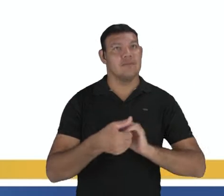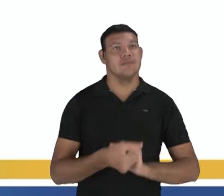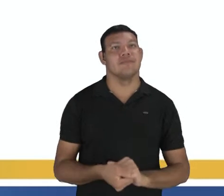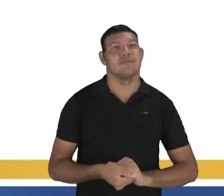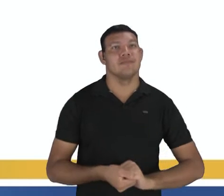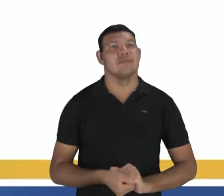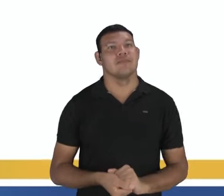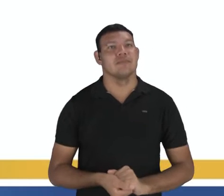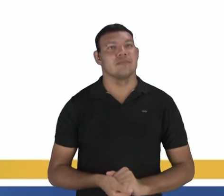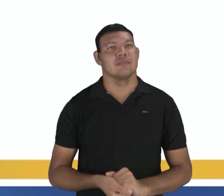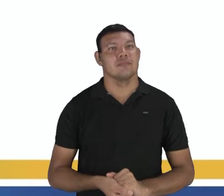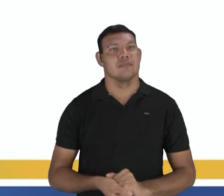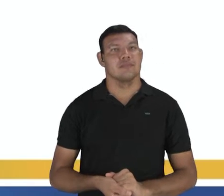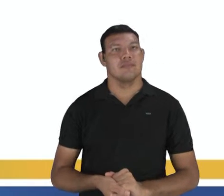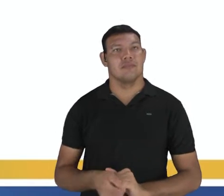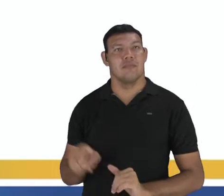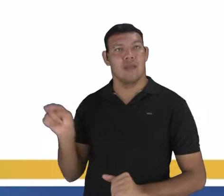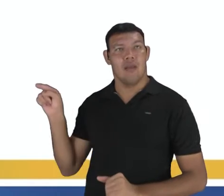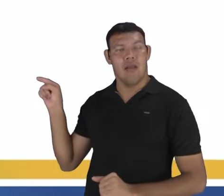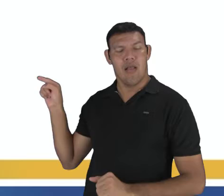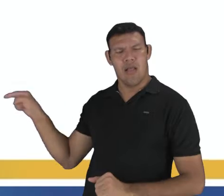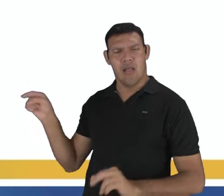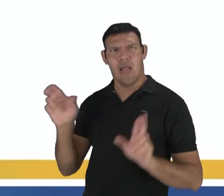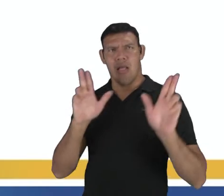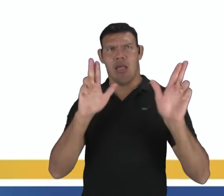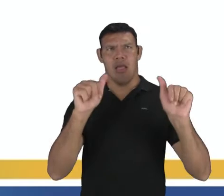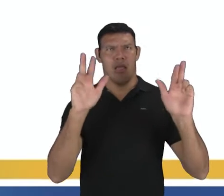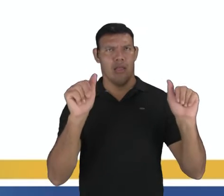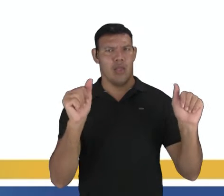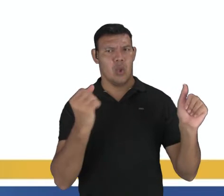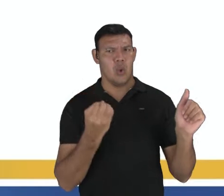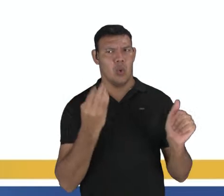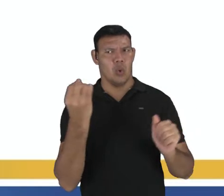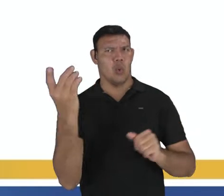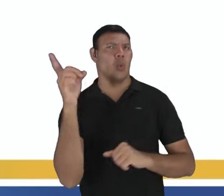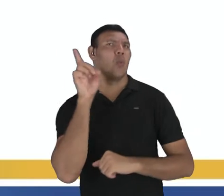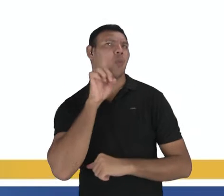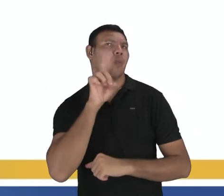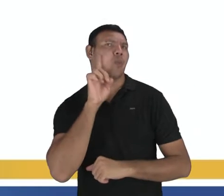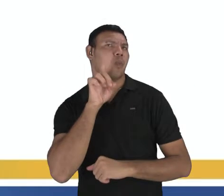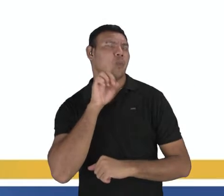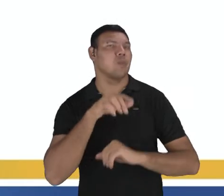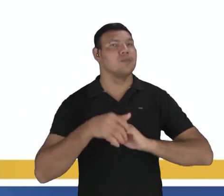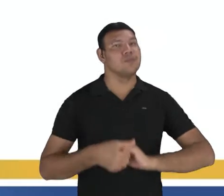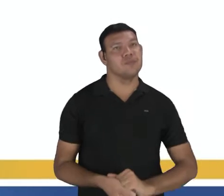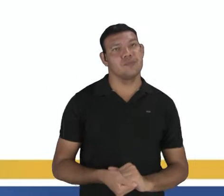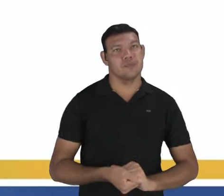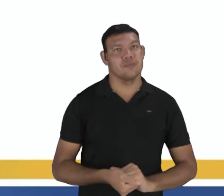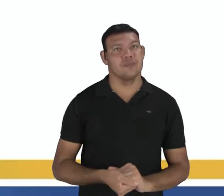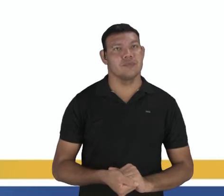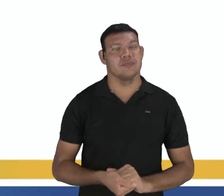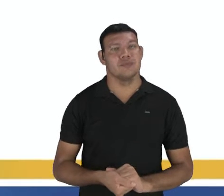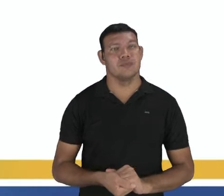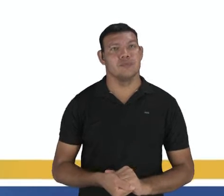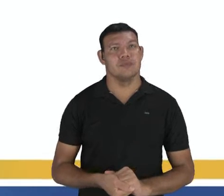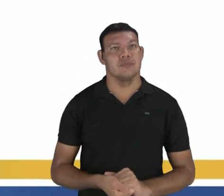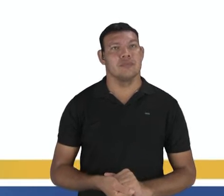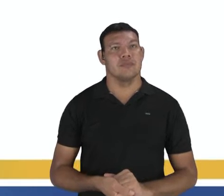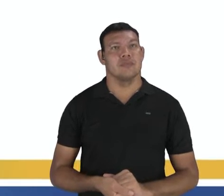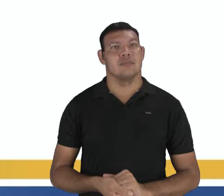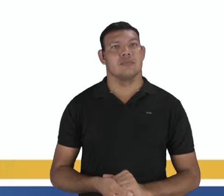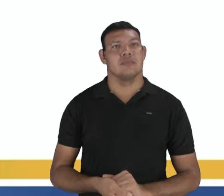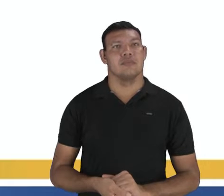has never been to States. Ele nunca esteve nos Estados Unidos. I have always wanted to